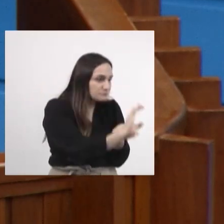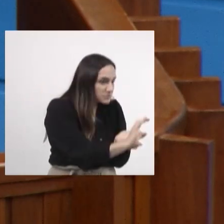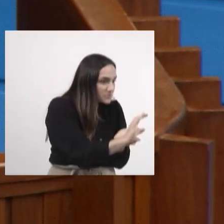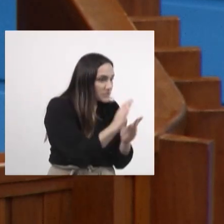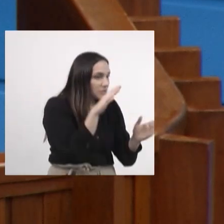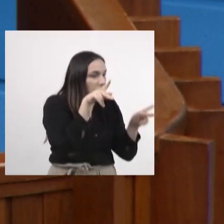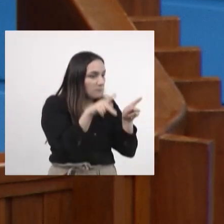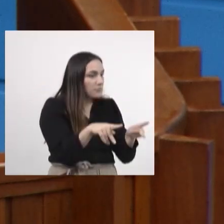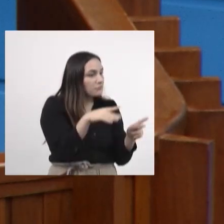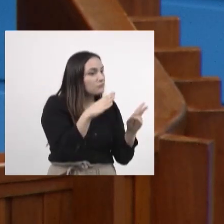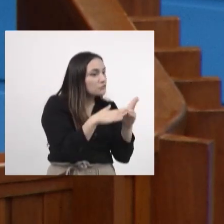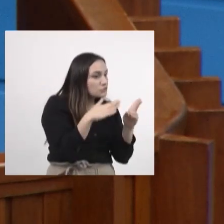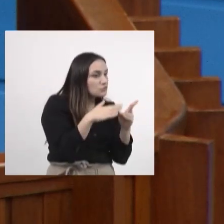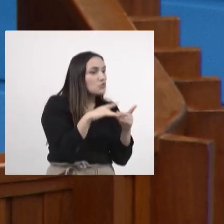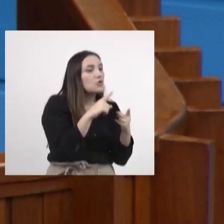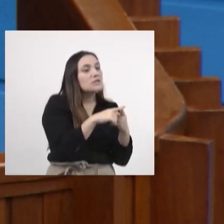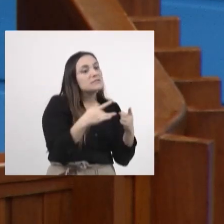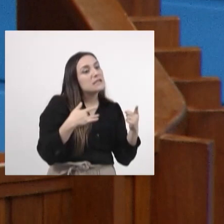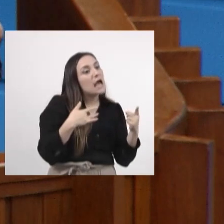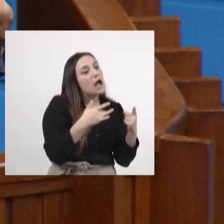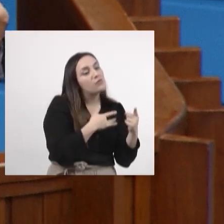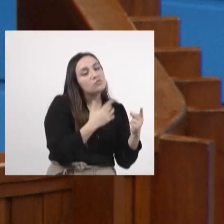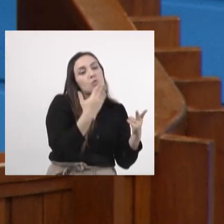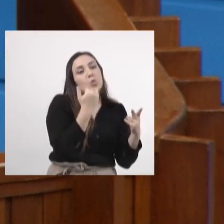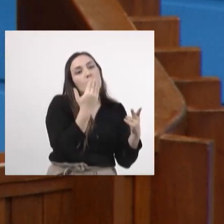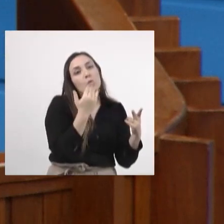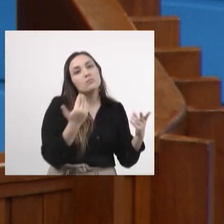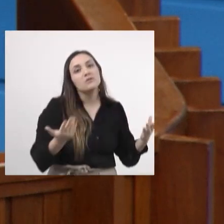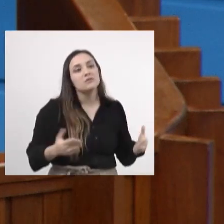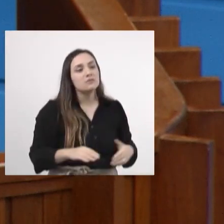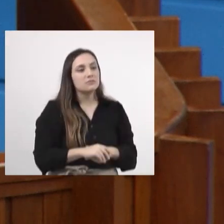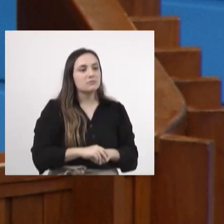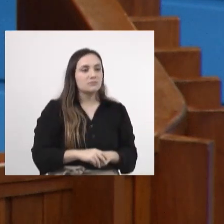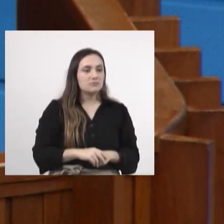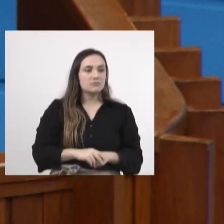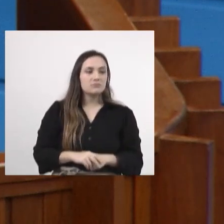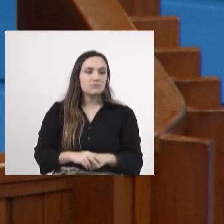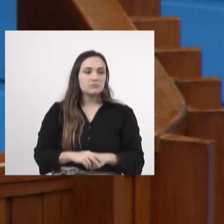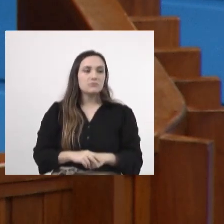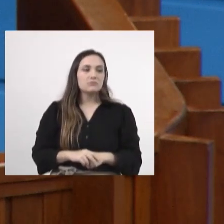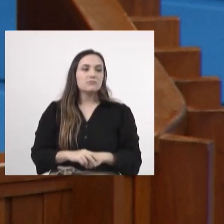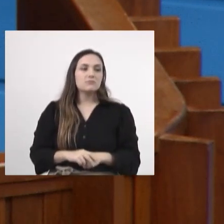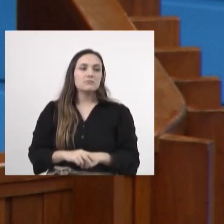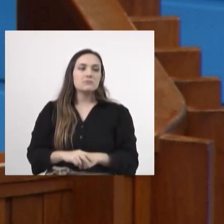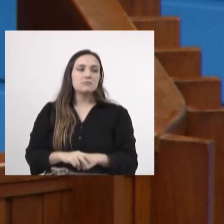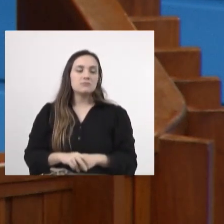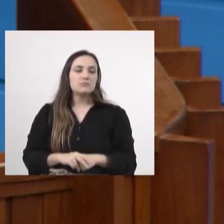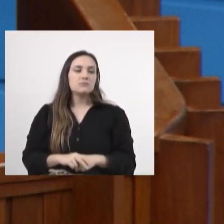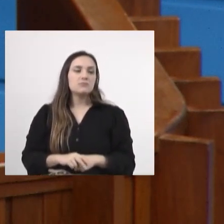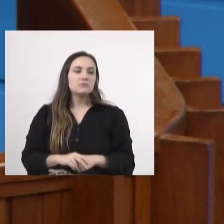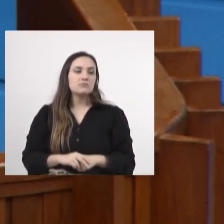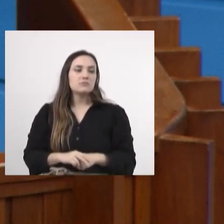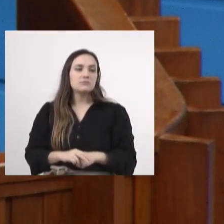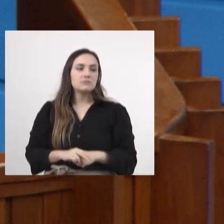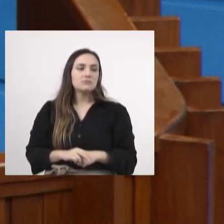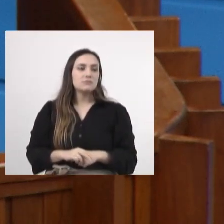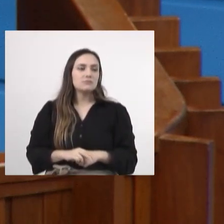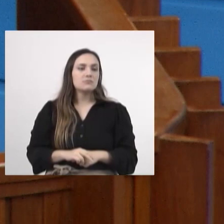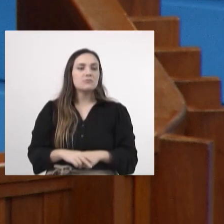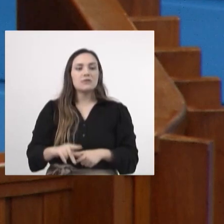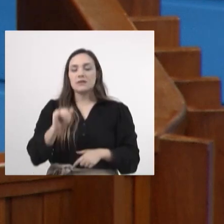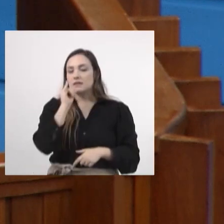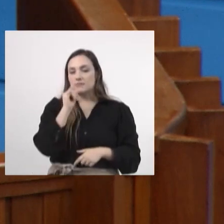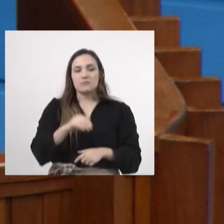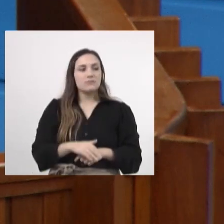moradia, na alimentação, porque quando se discute em terra para o índio, por que os cajués